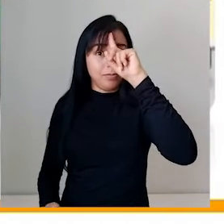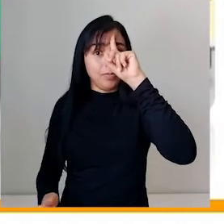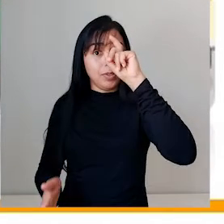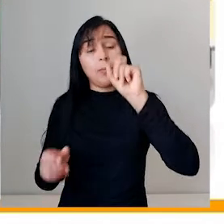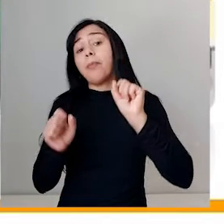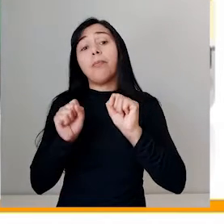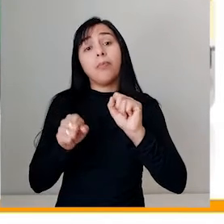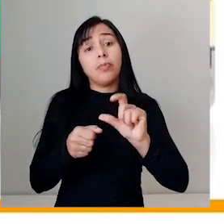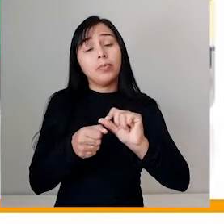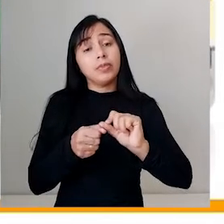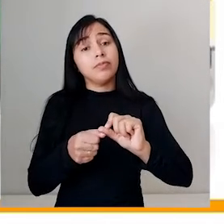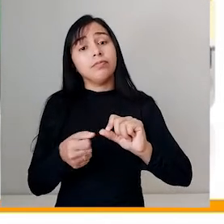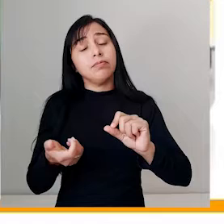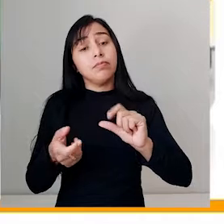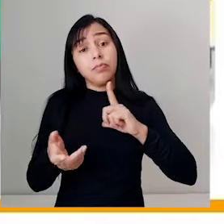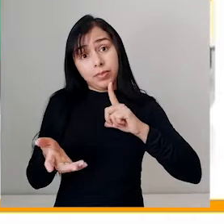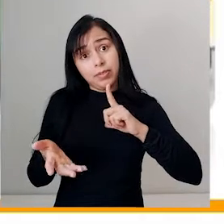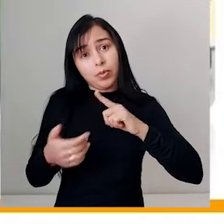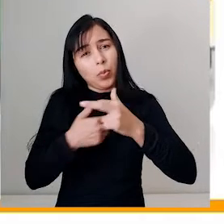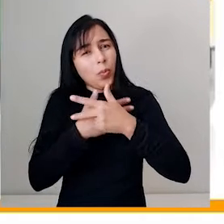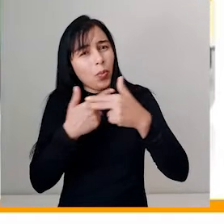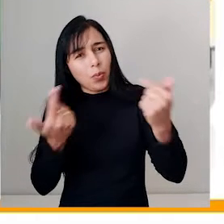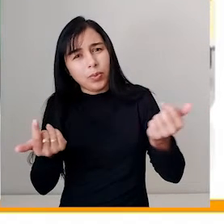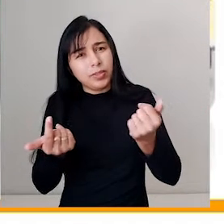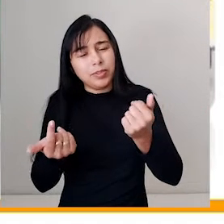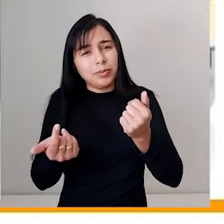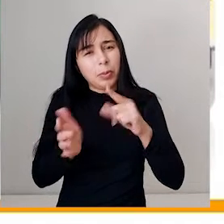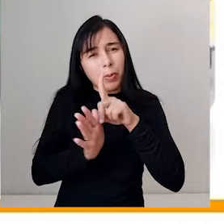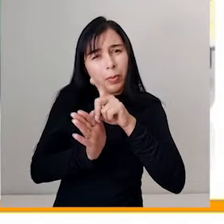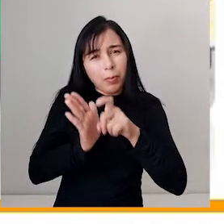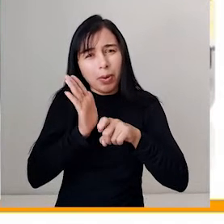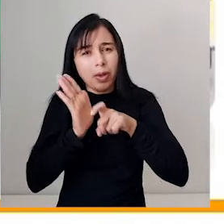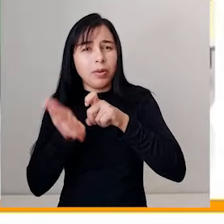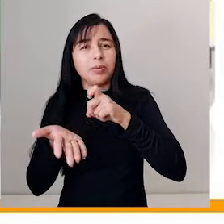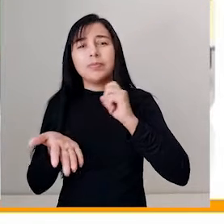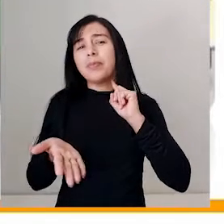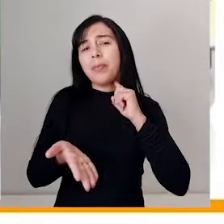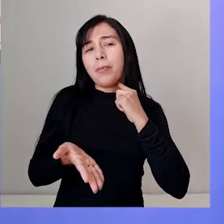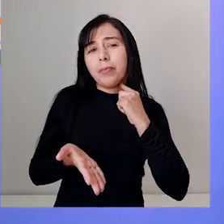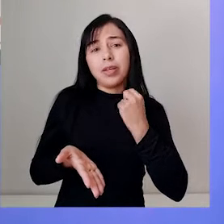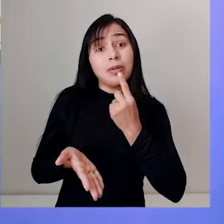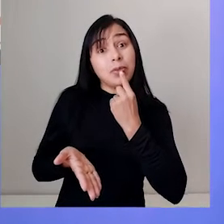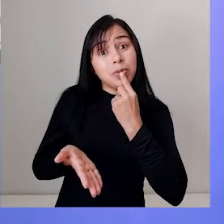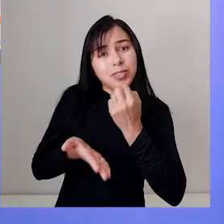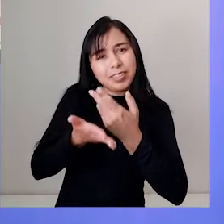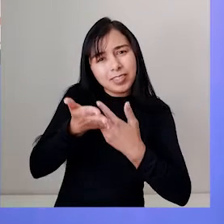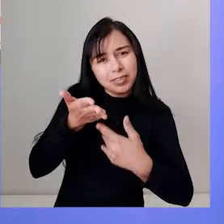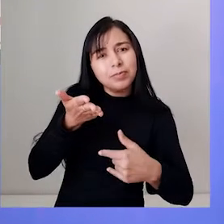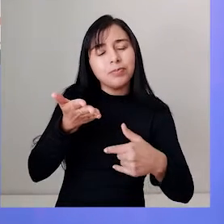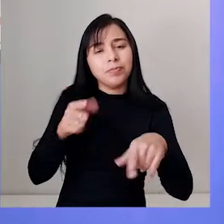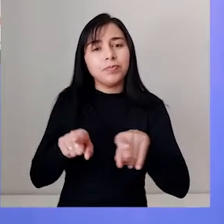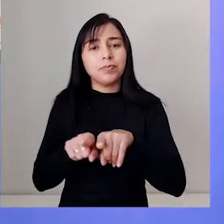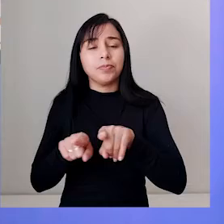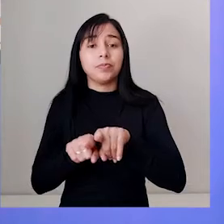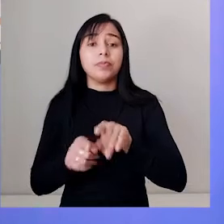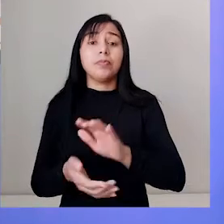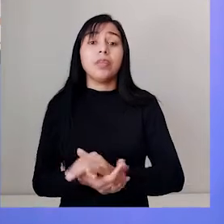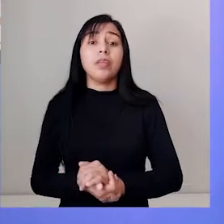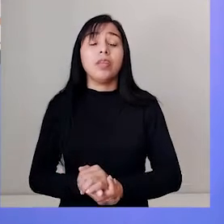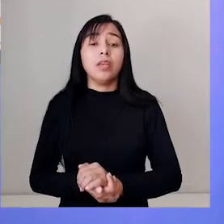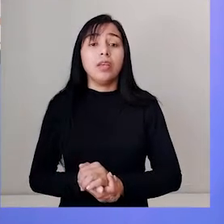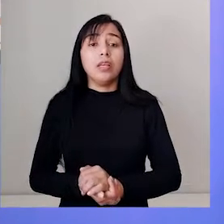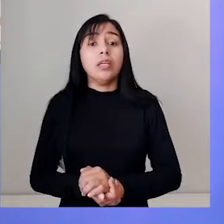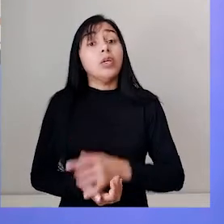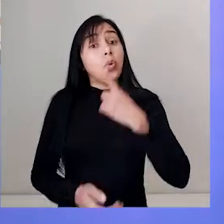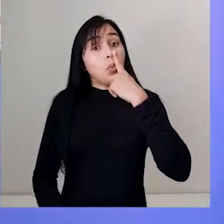conter micro-organismos em coisas manchadas com sangue, por exemplo. Lixo espacial é, por